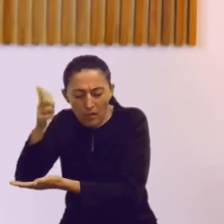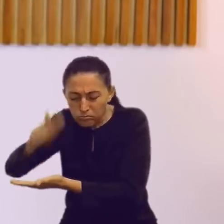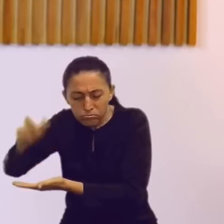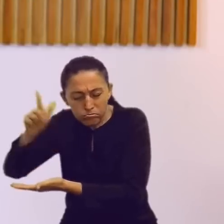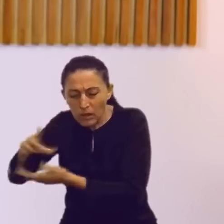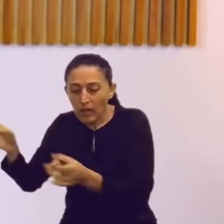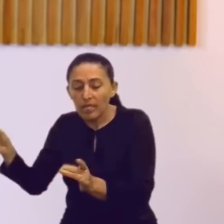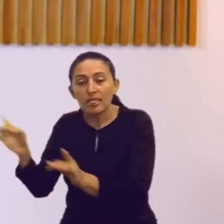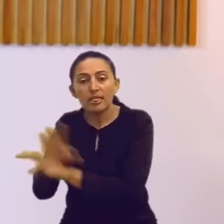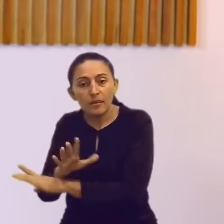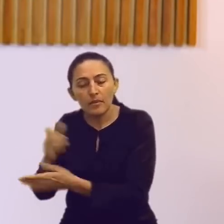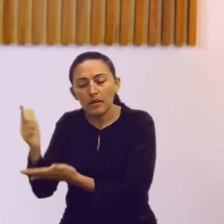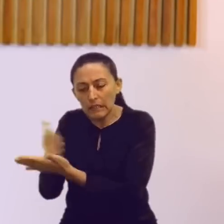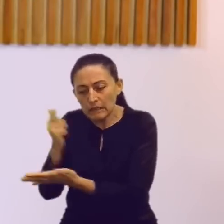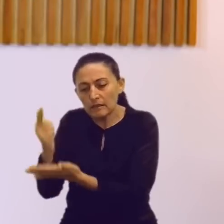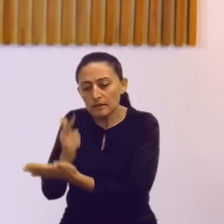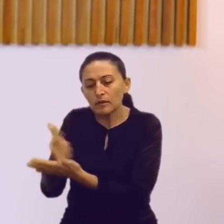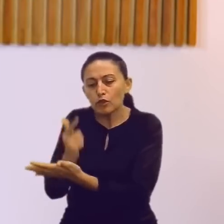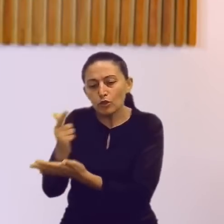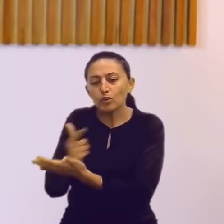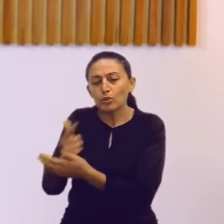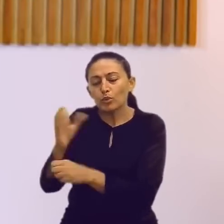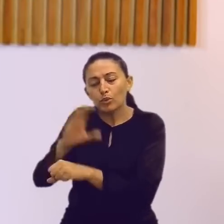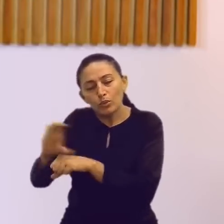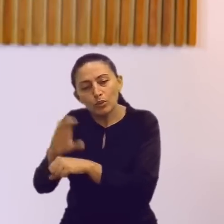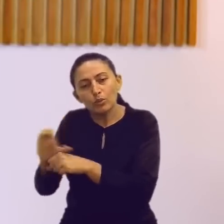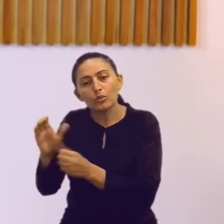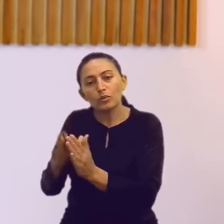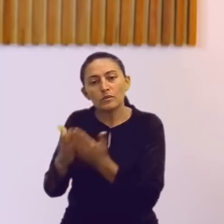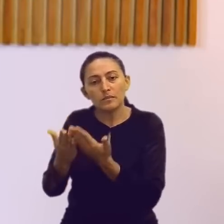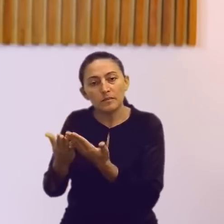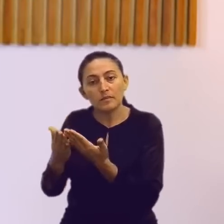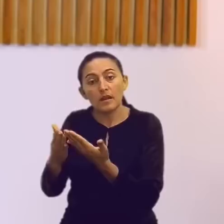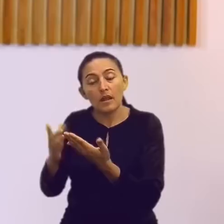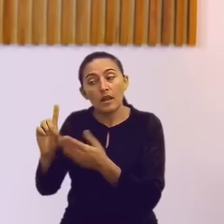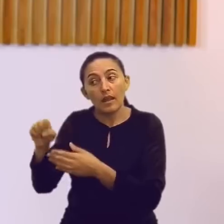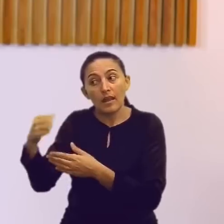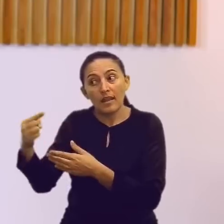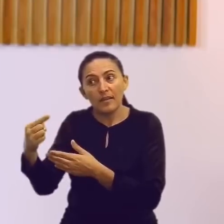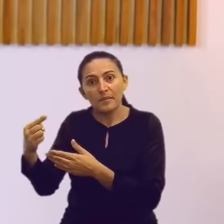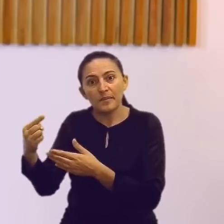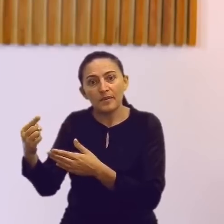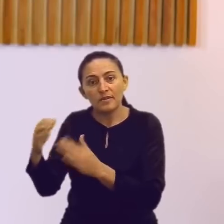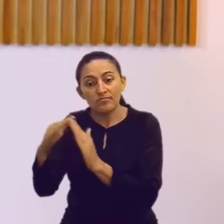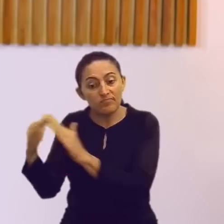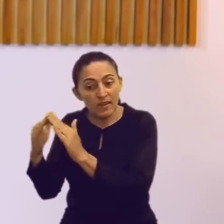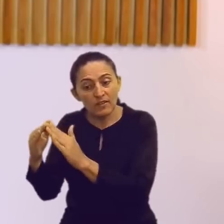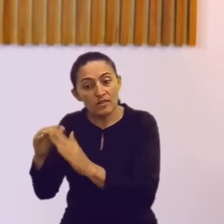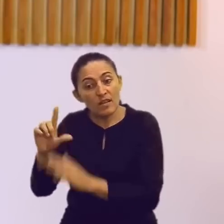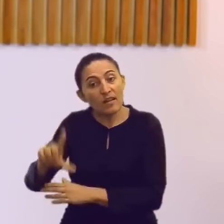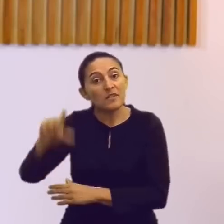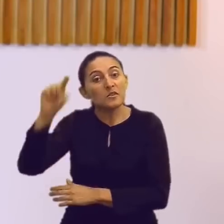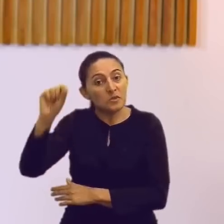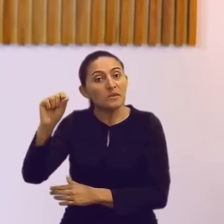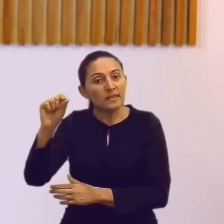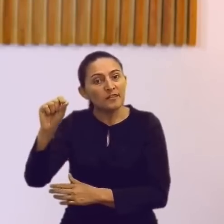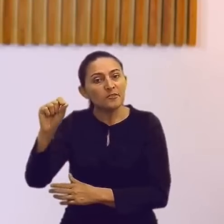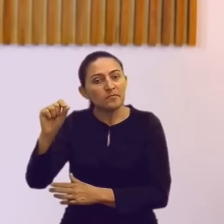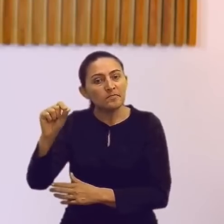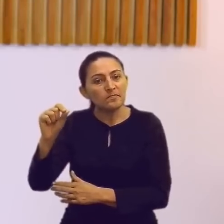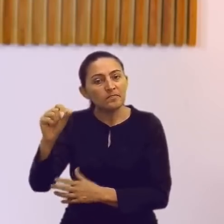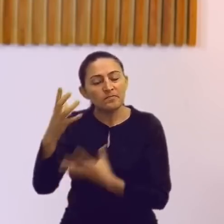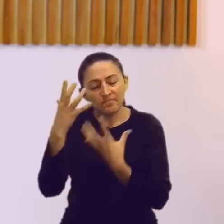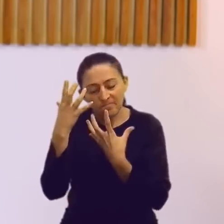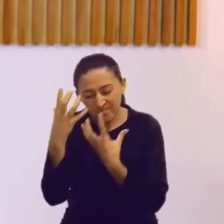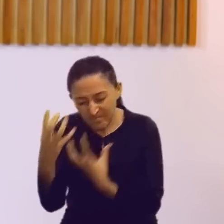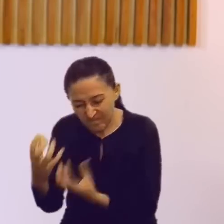as lições do curso bíblico e aquela vizinha tomou a decisão de entregar